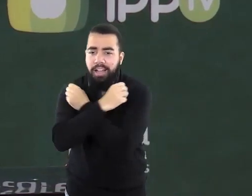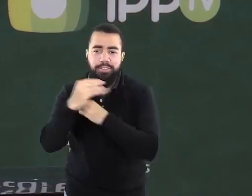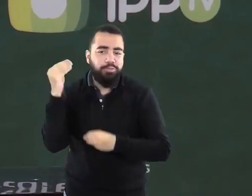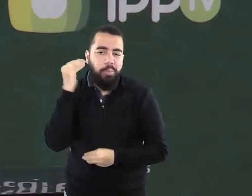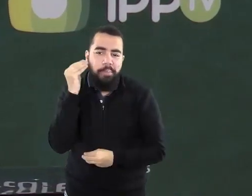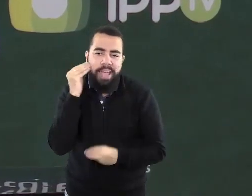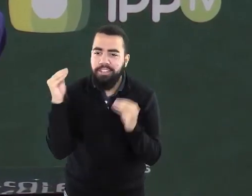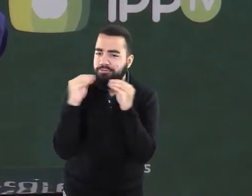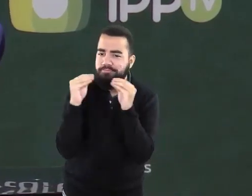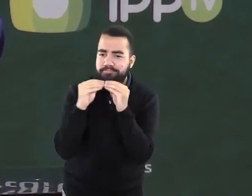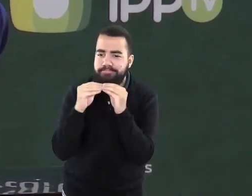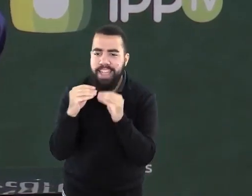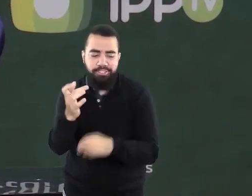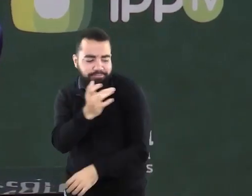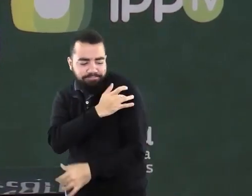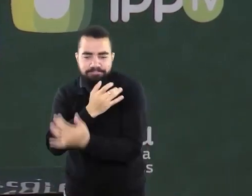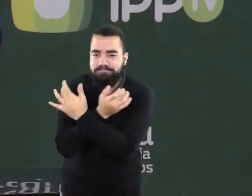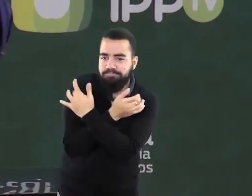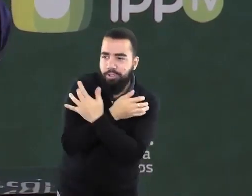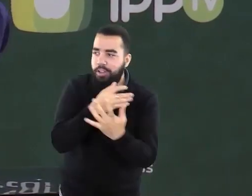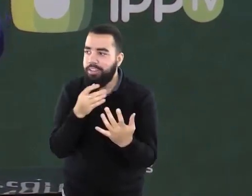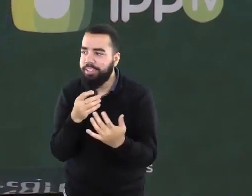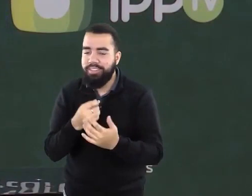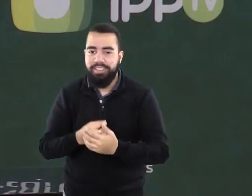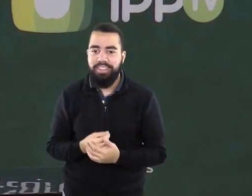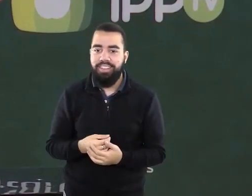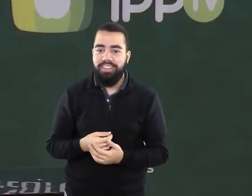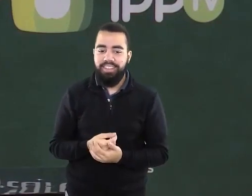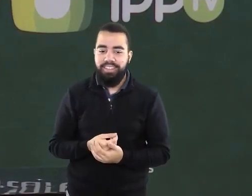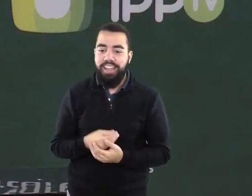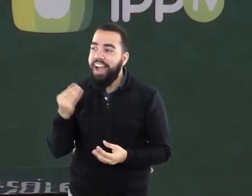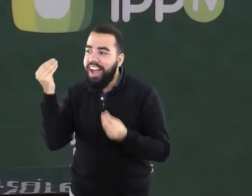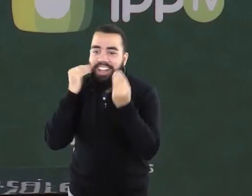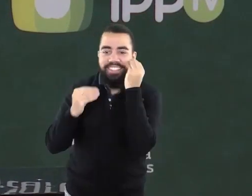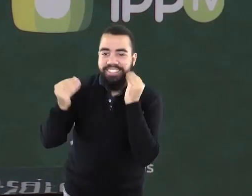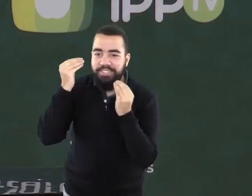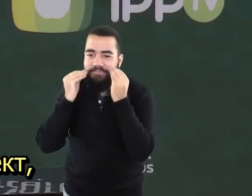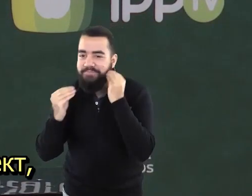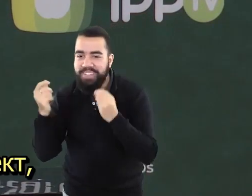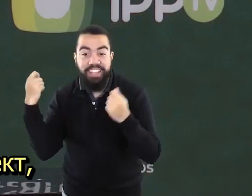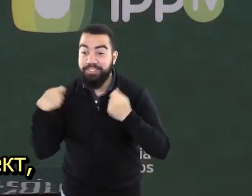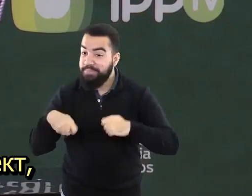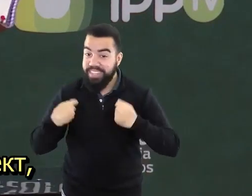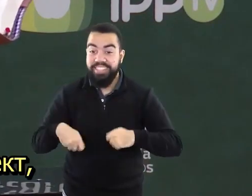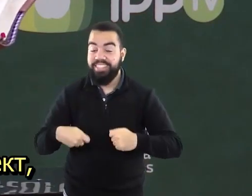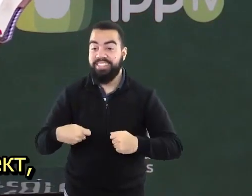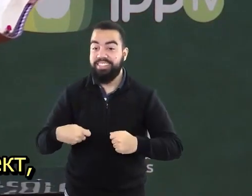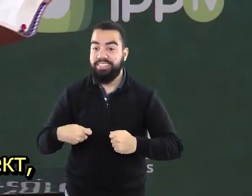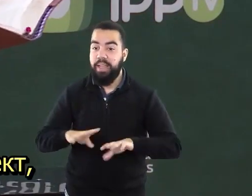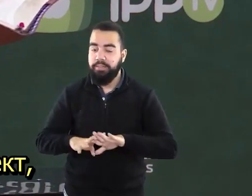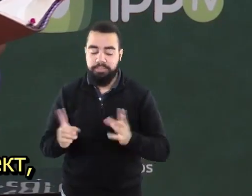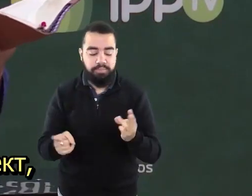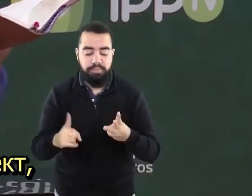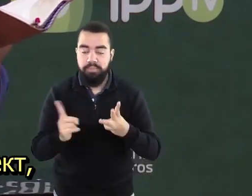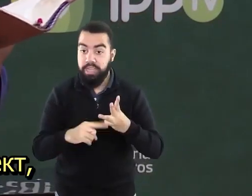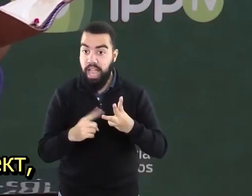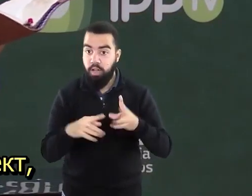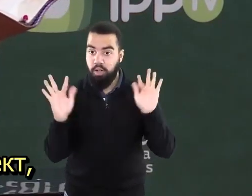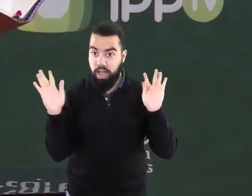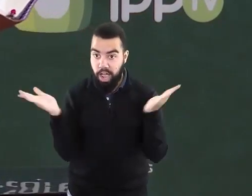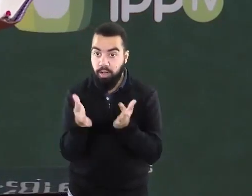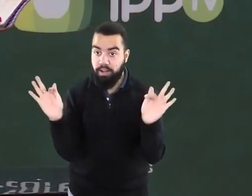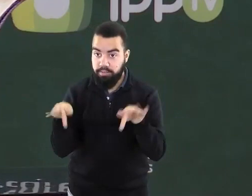de carinho, de afeto, de romantismo. Mas finalmente, em último lugar, para